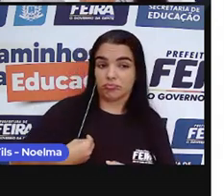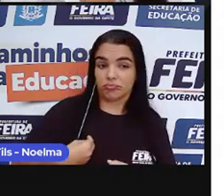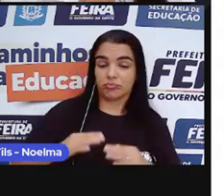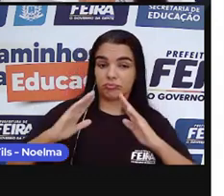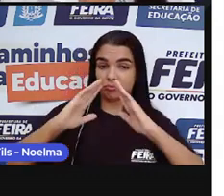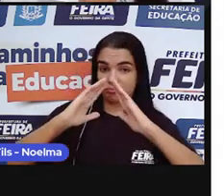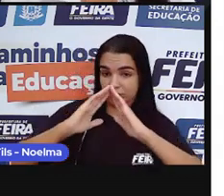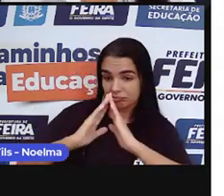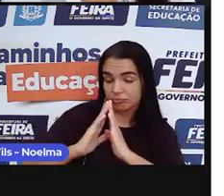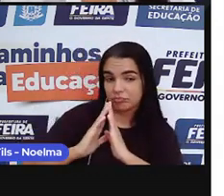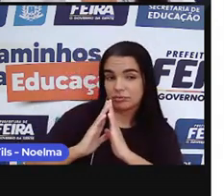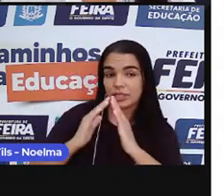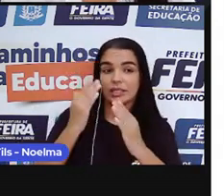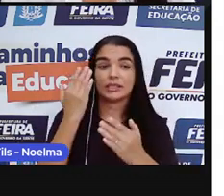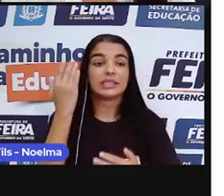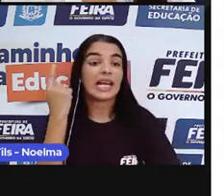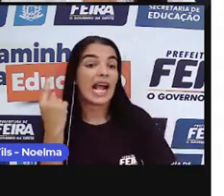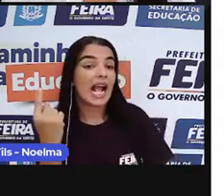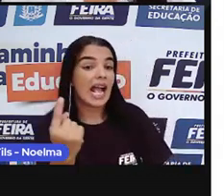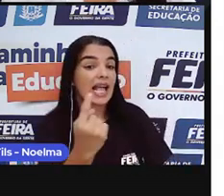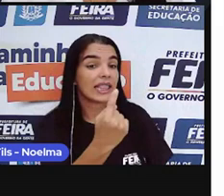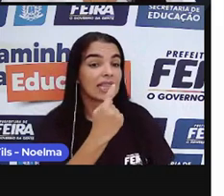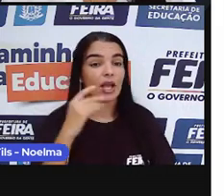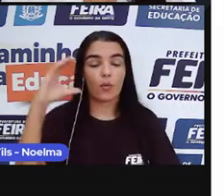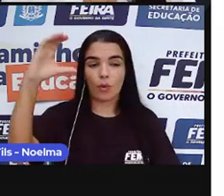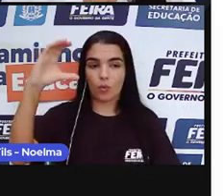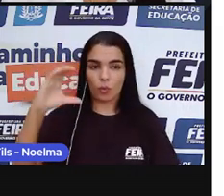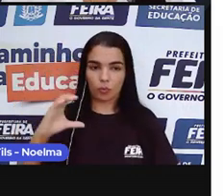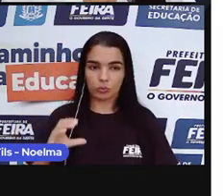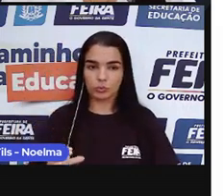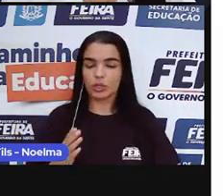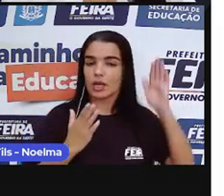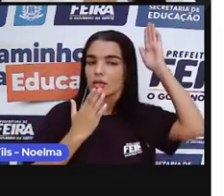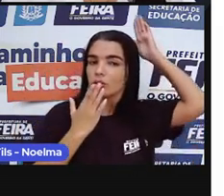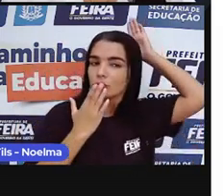que sobreviva a cultura indígena também, certo?